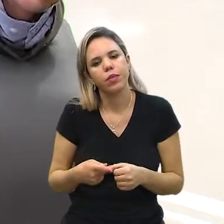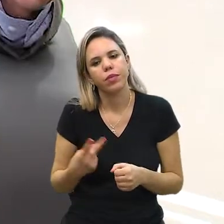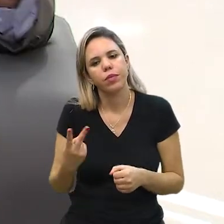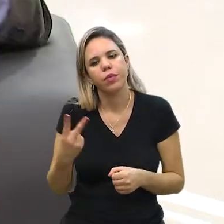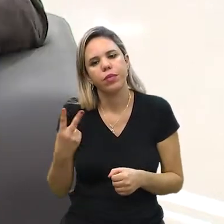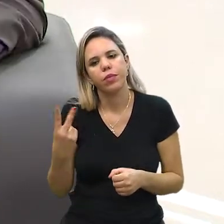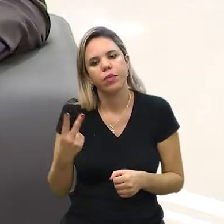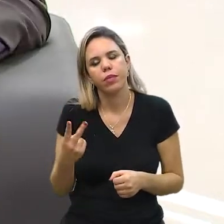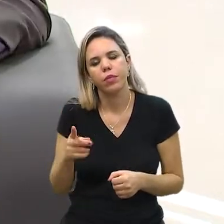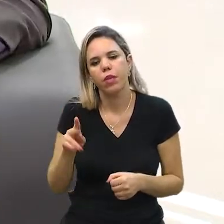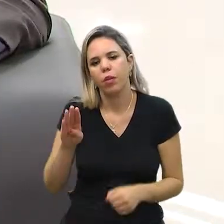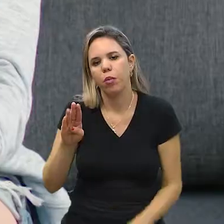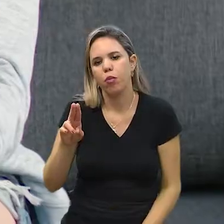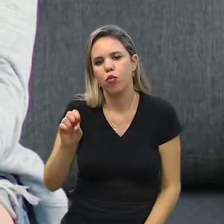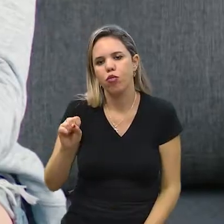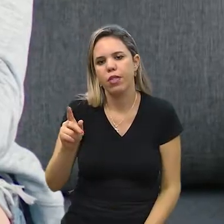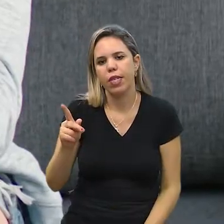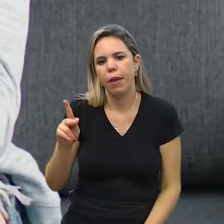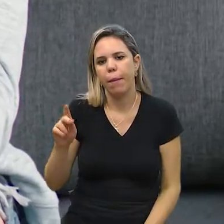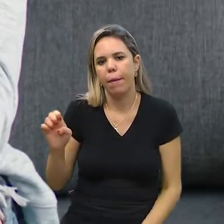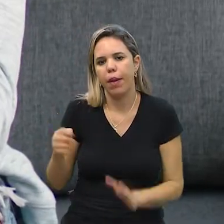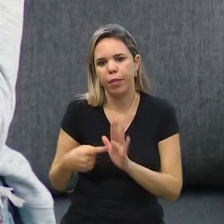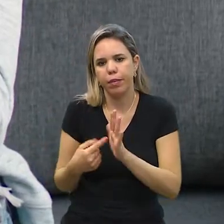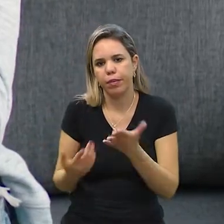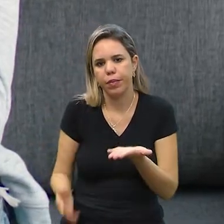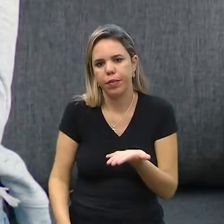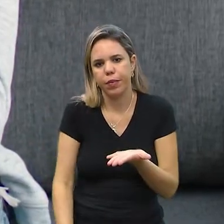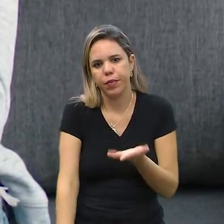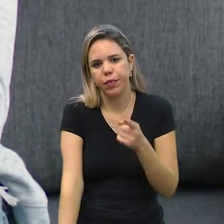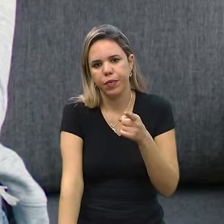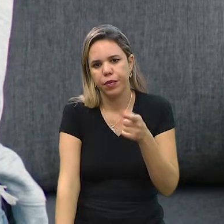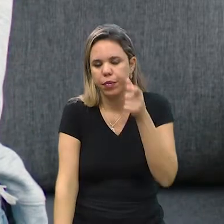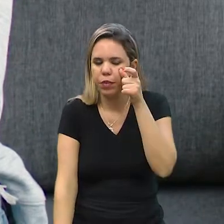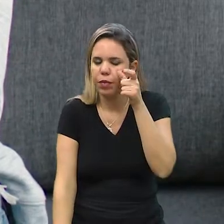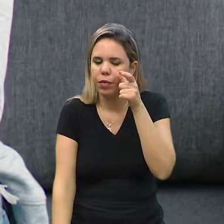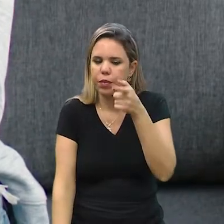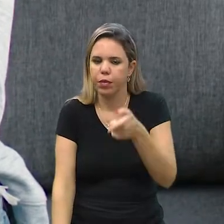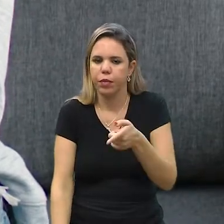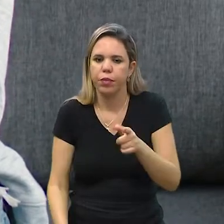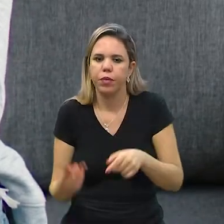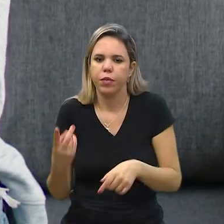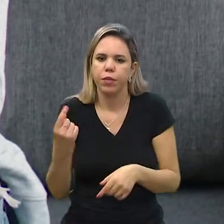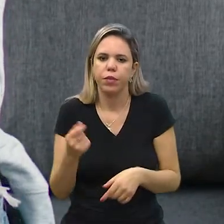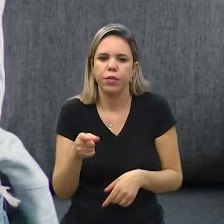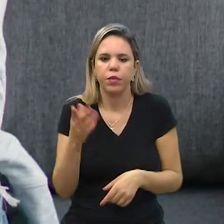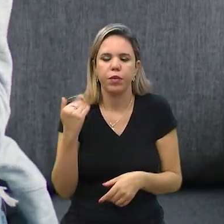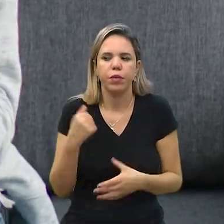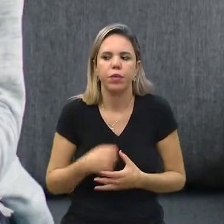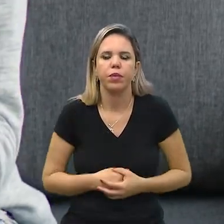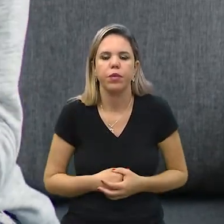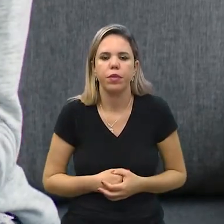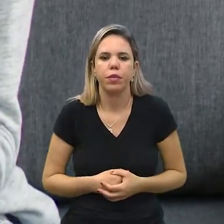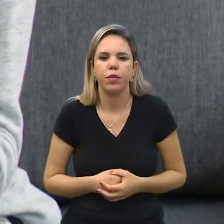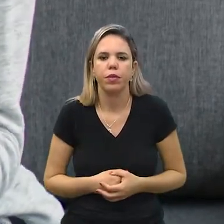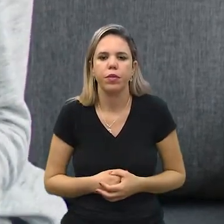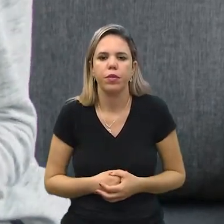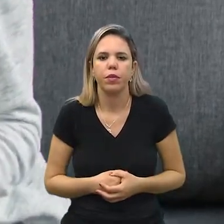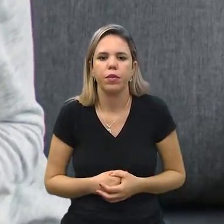preço que o Buscapé estava me mostrando. Então, você acompanhando o preço, você sabe, tá?